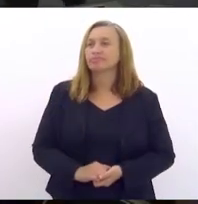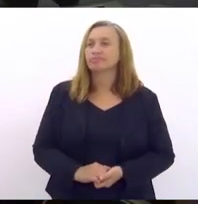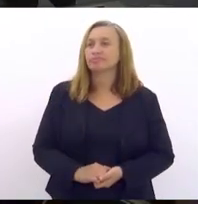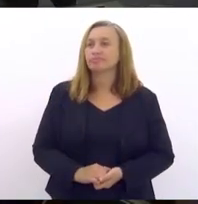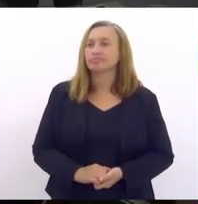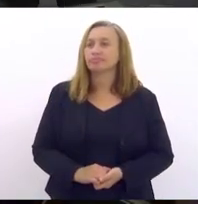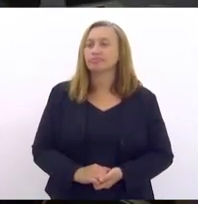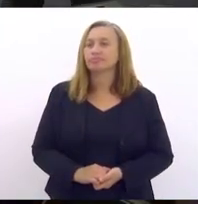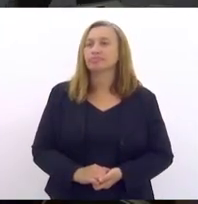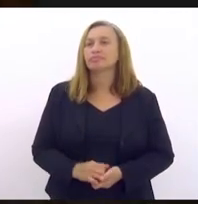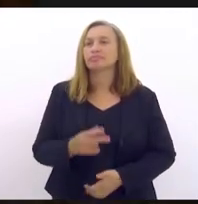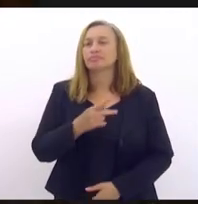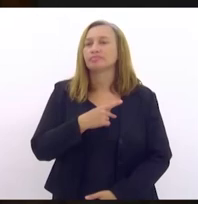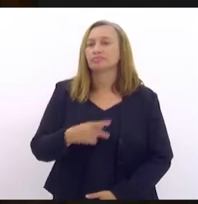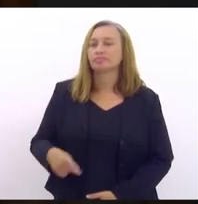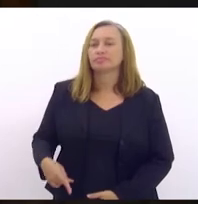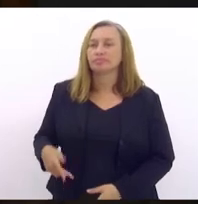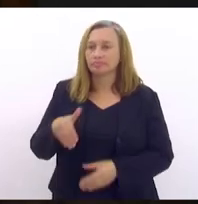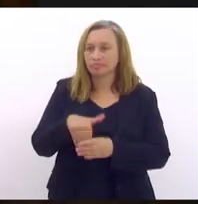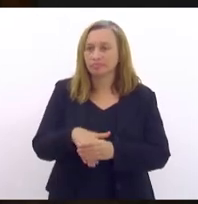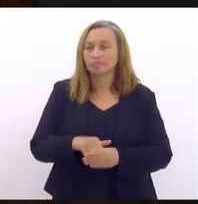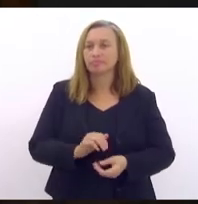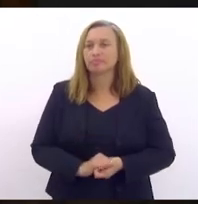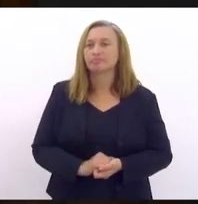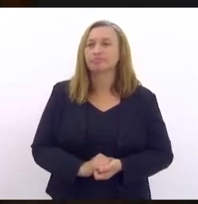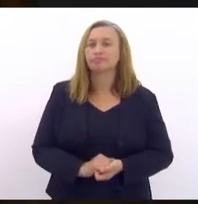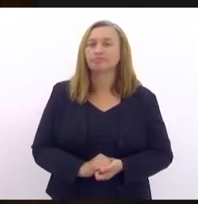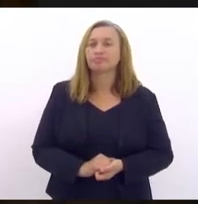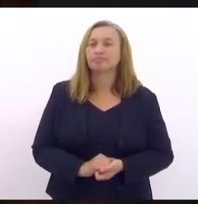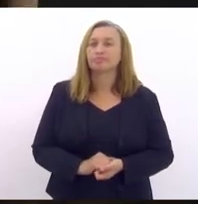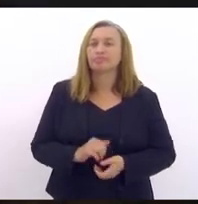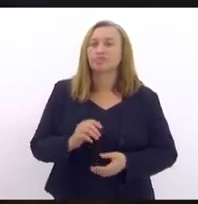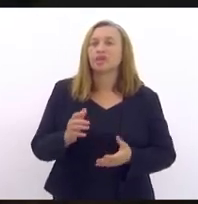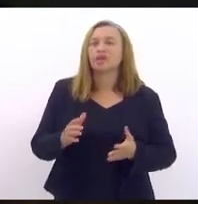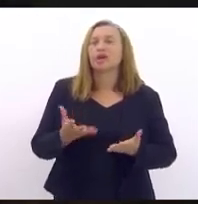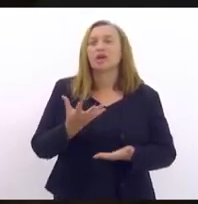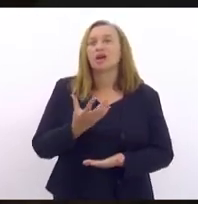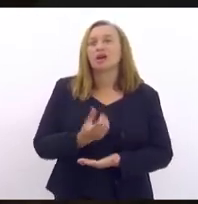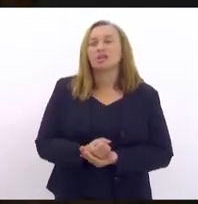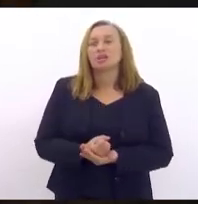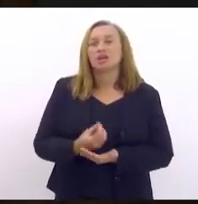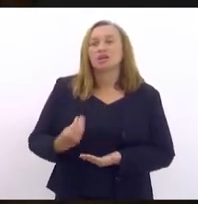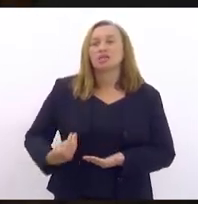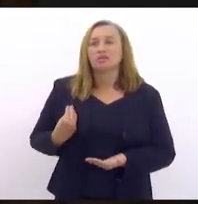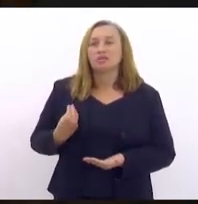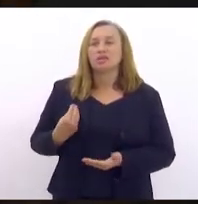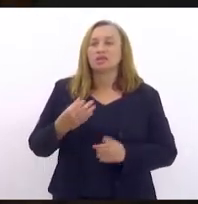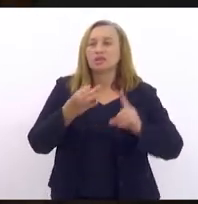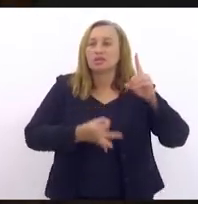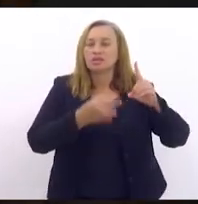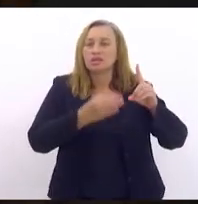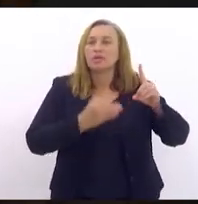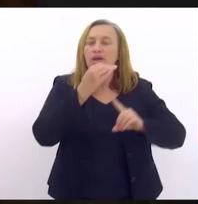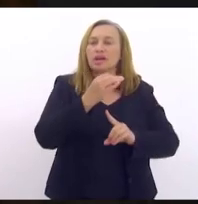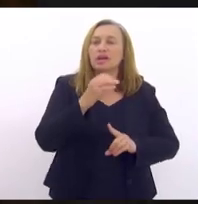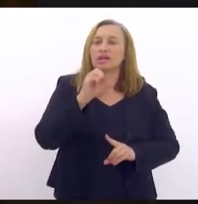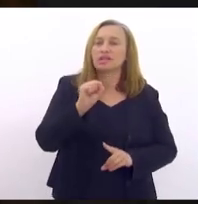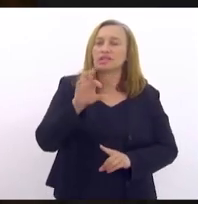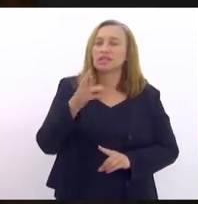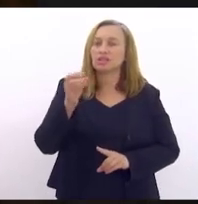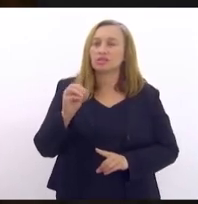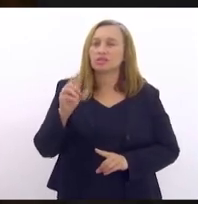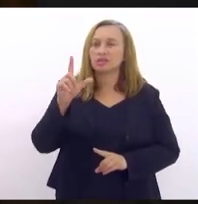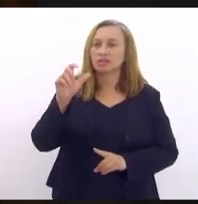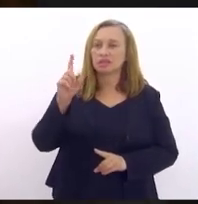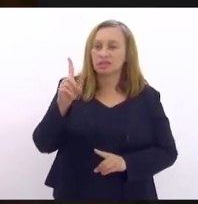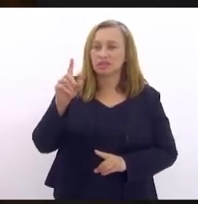Presidenta, para consignar Odimar, o voto do pessoal. Só antes, porém, registrar a presença do desembargador Ciro Darlan, que está aqui no